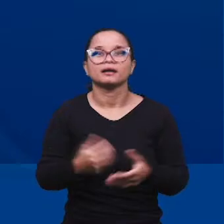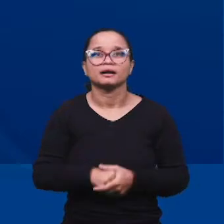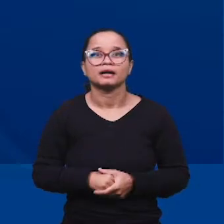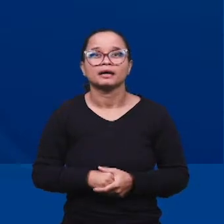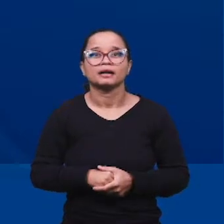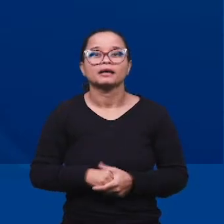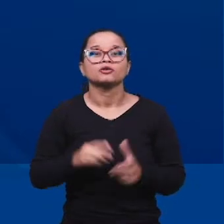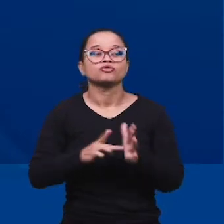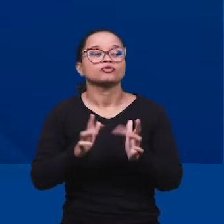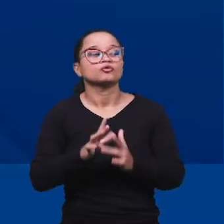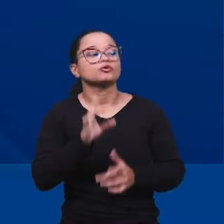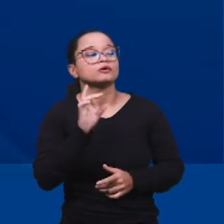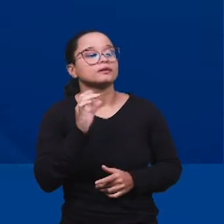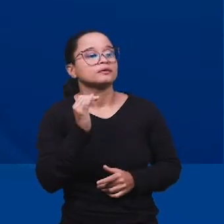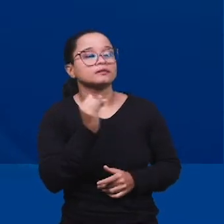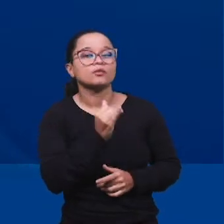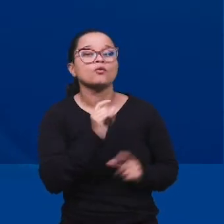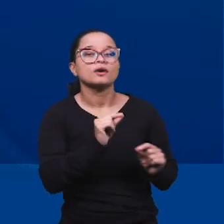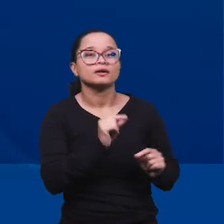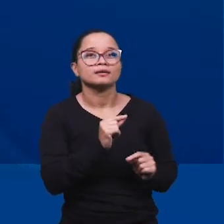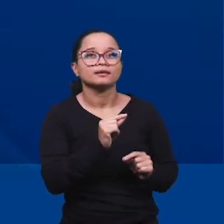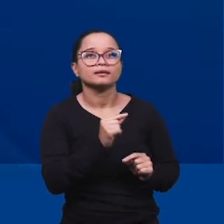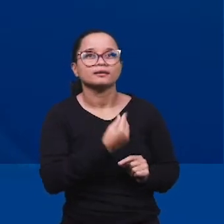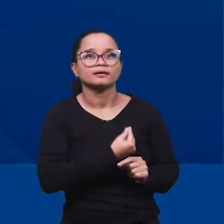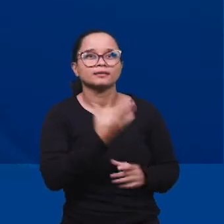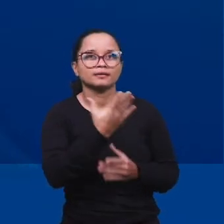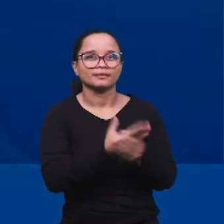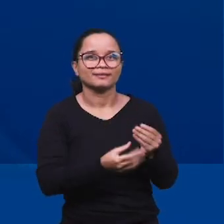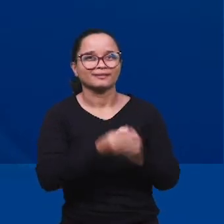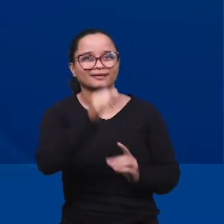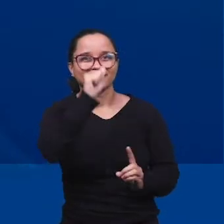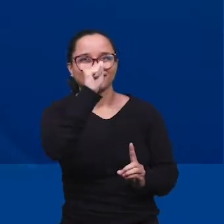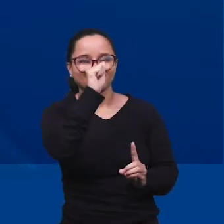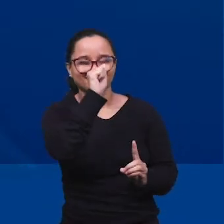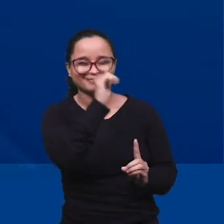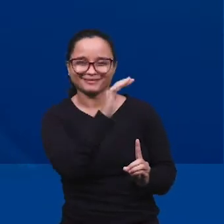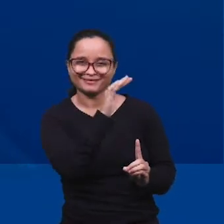colocou sobre ele? A sua